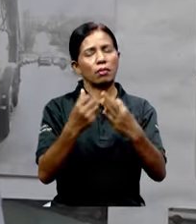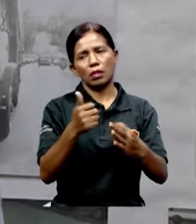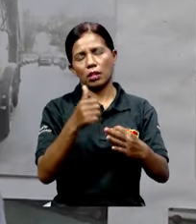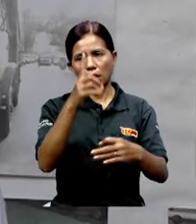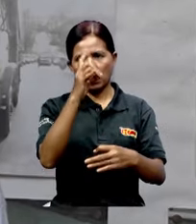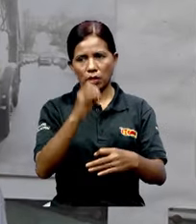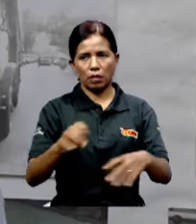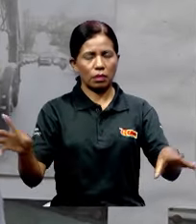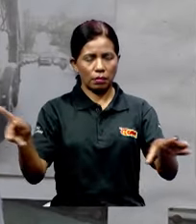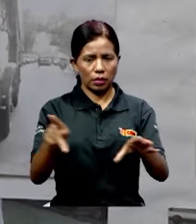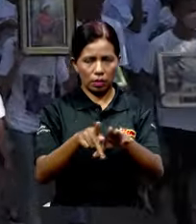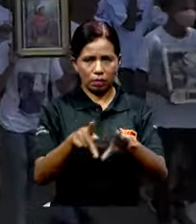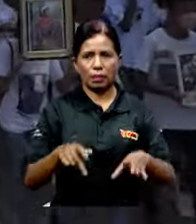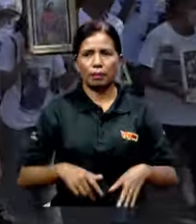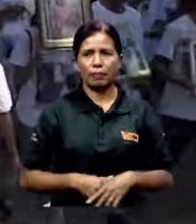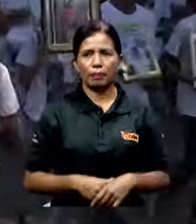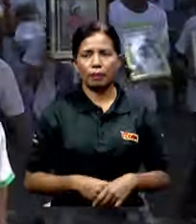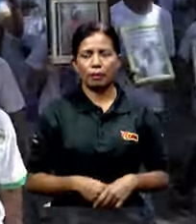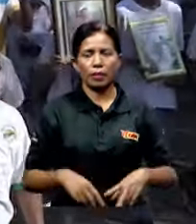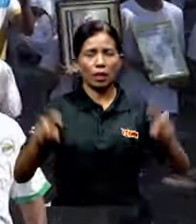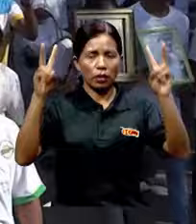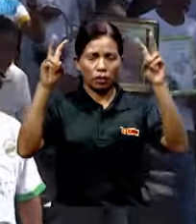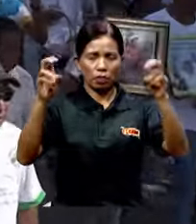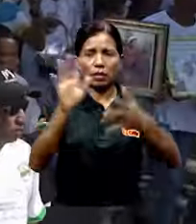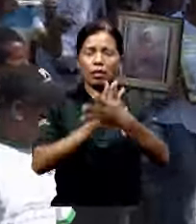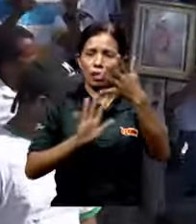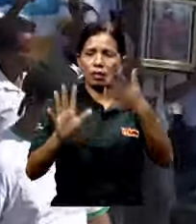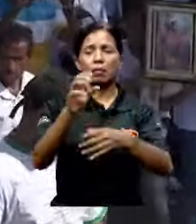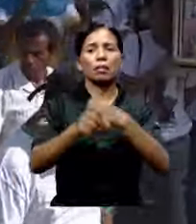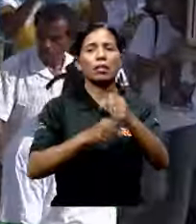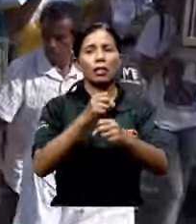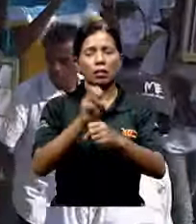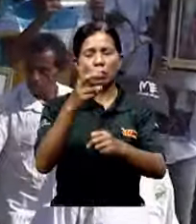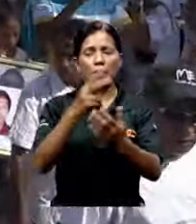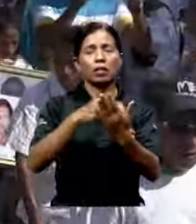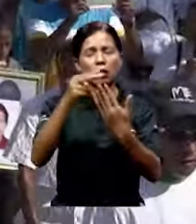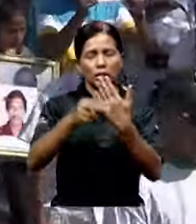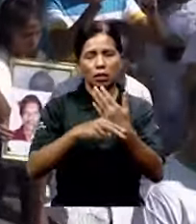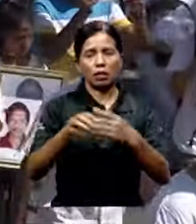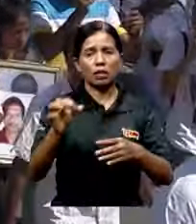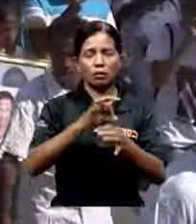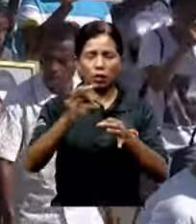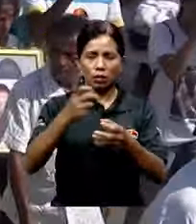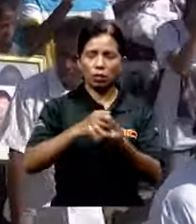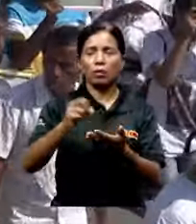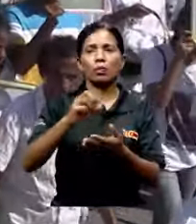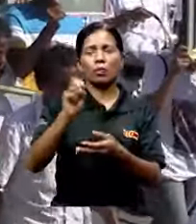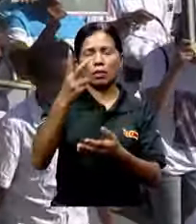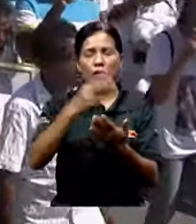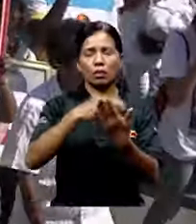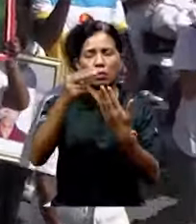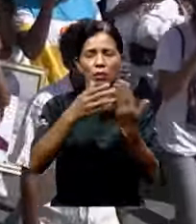hedili si participa hotu. Tema ba celebração massacre Santa Cruz tinang ne, mak espiritu 12 de novembro, promove kreatividade